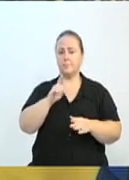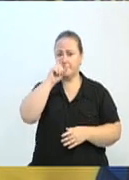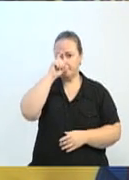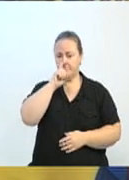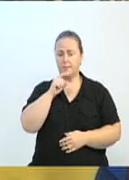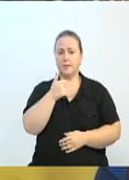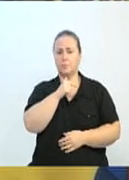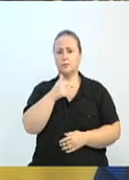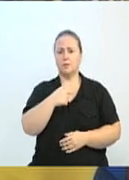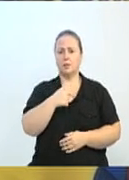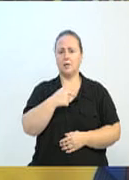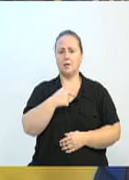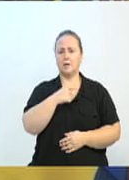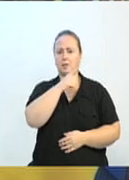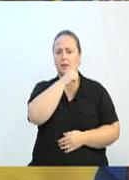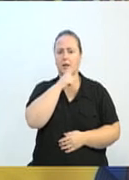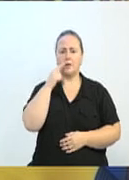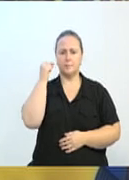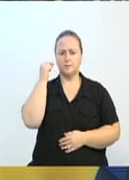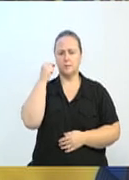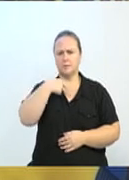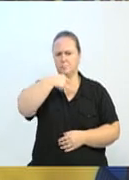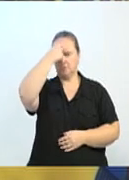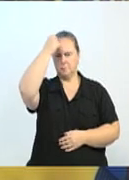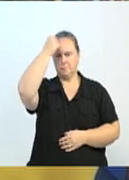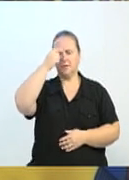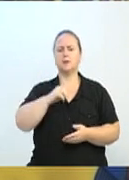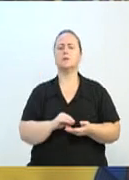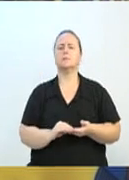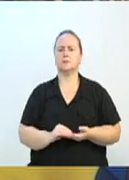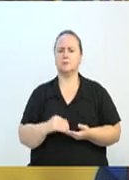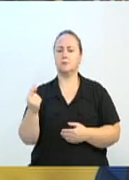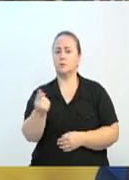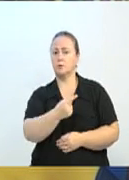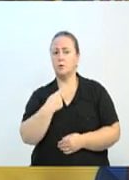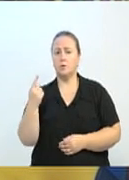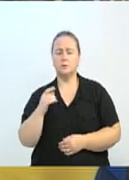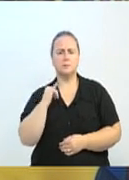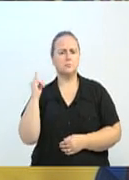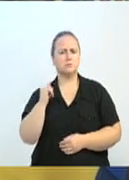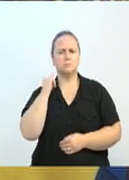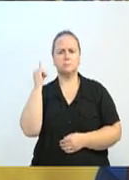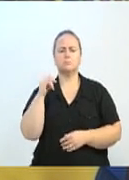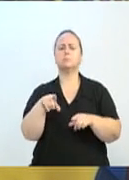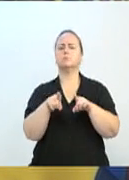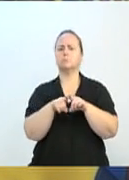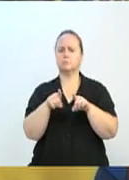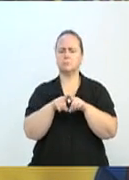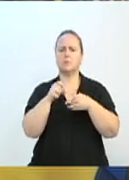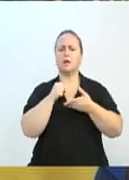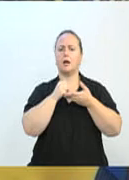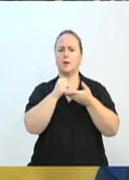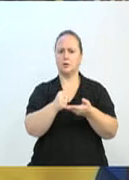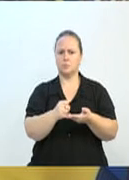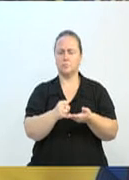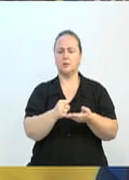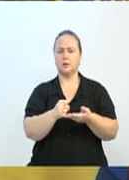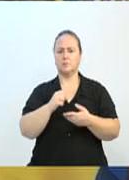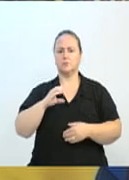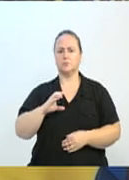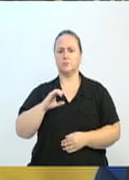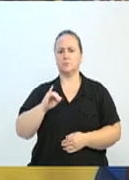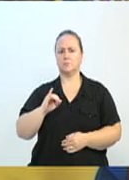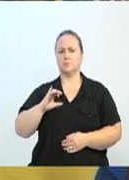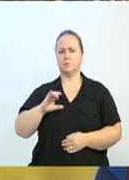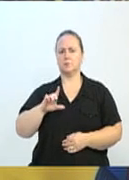e quero também frisar a importância de nós estarmos também colaborando com o ciclo do bem